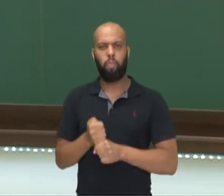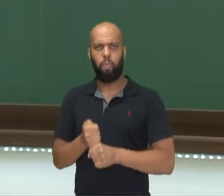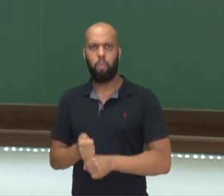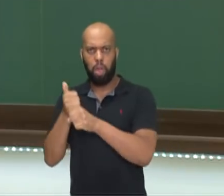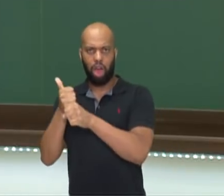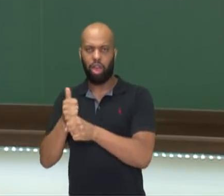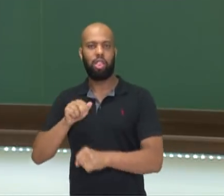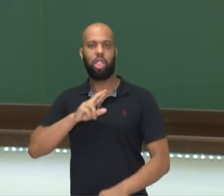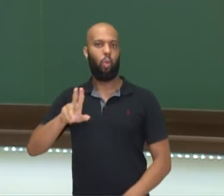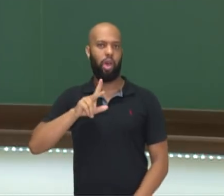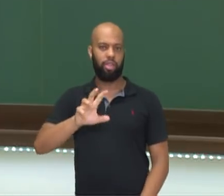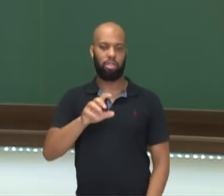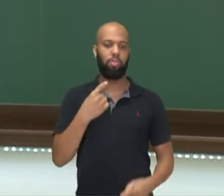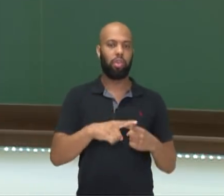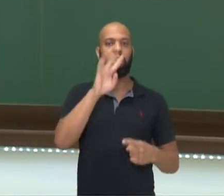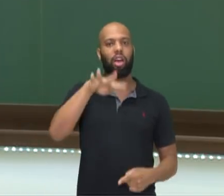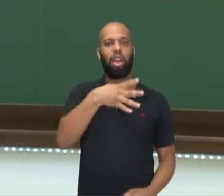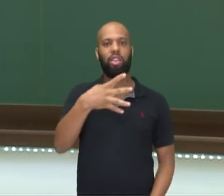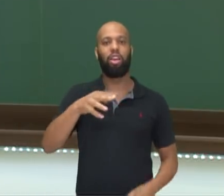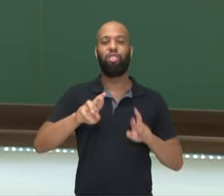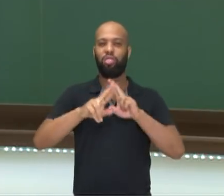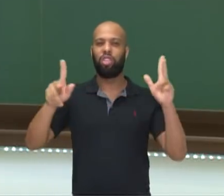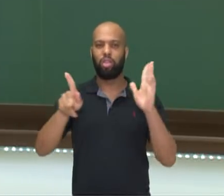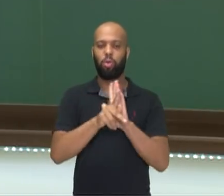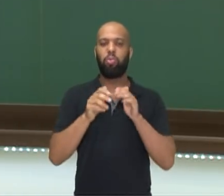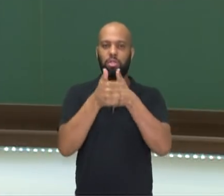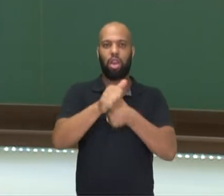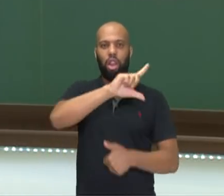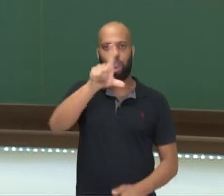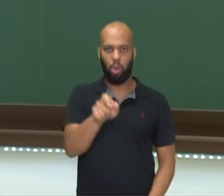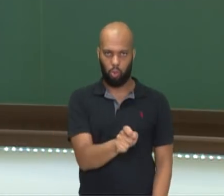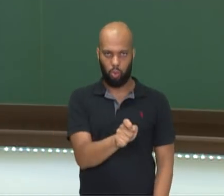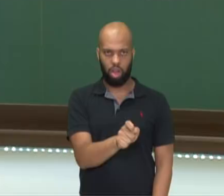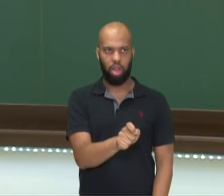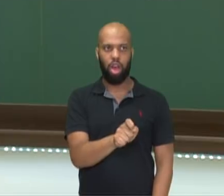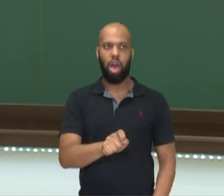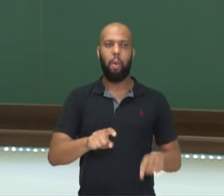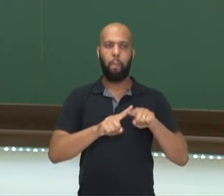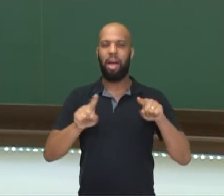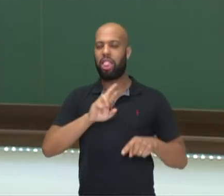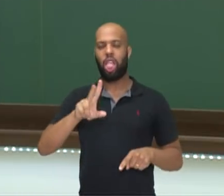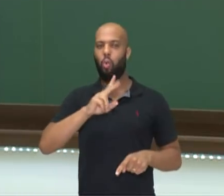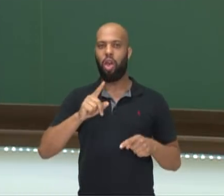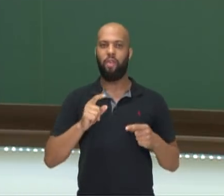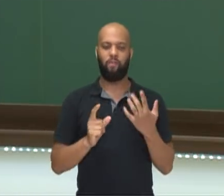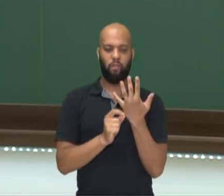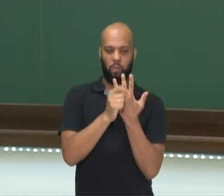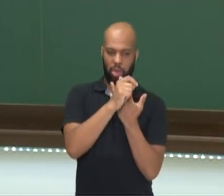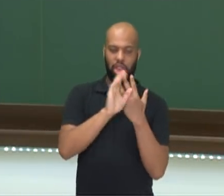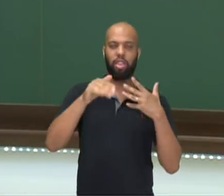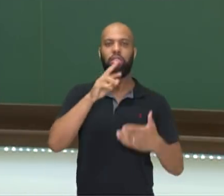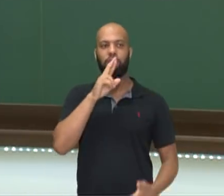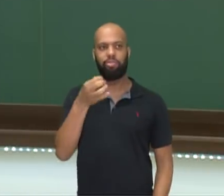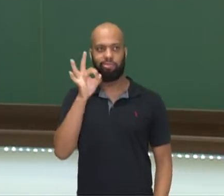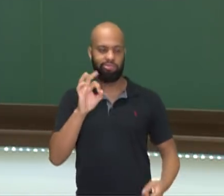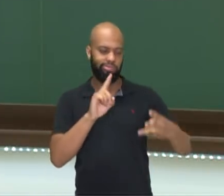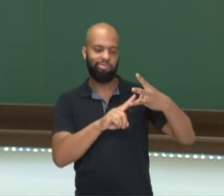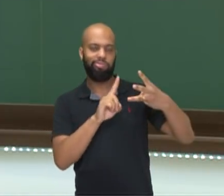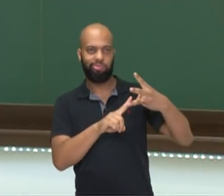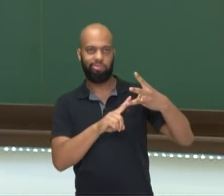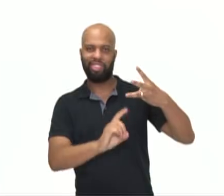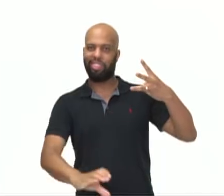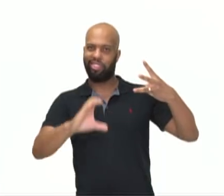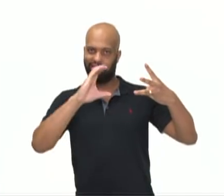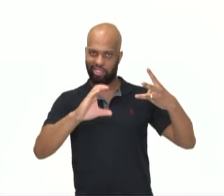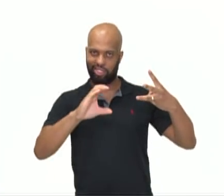é no mesmo período, porque é um calendário lunar, mas não é esse o nome e não é a tucandeira. Então a resposta correta é a letra